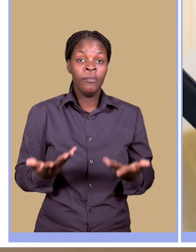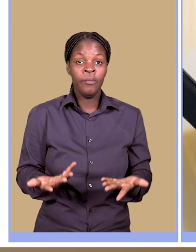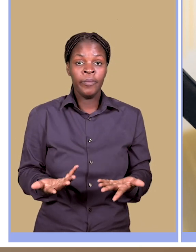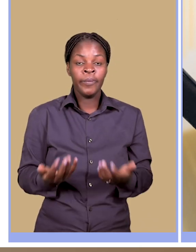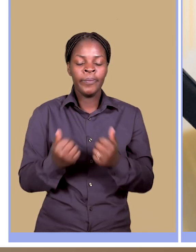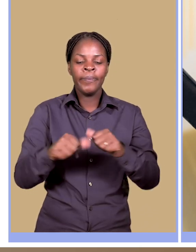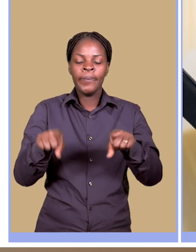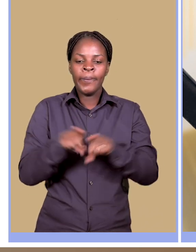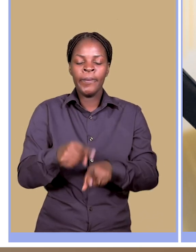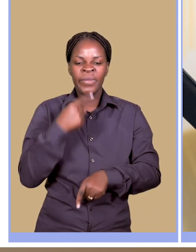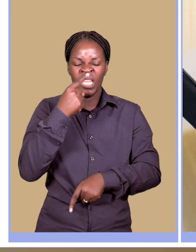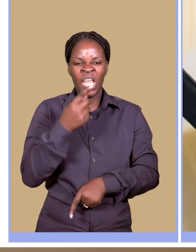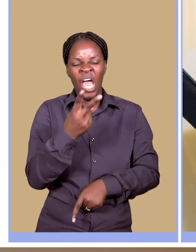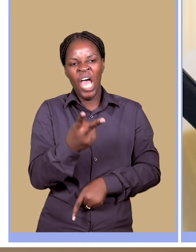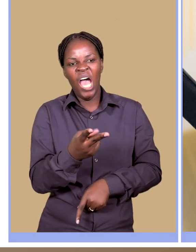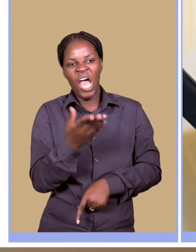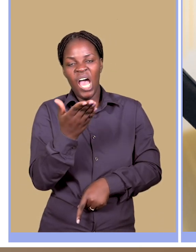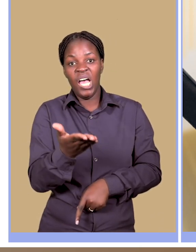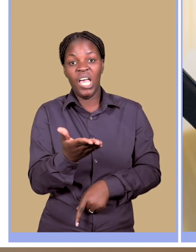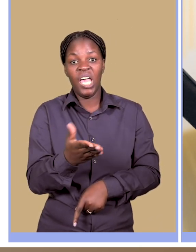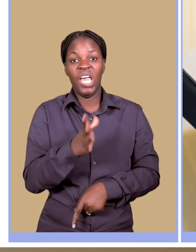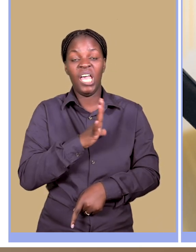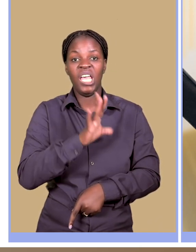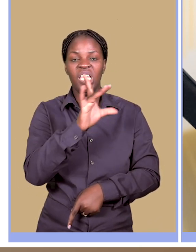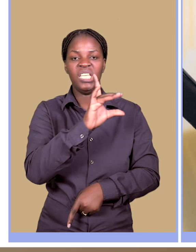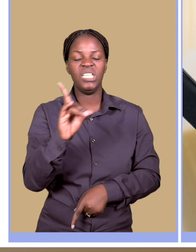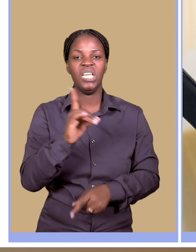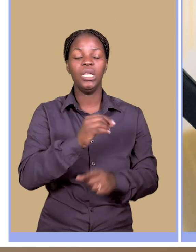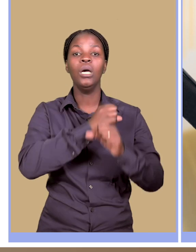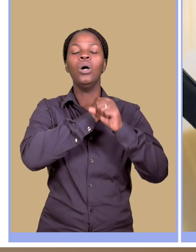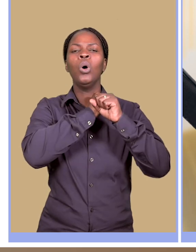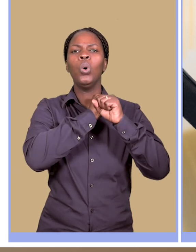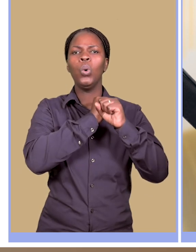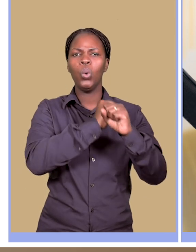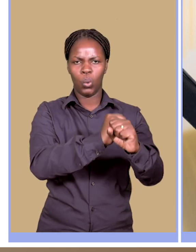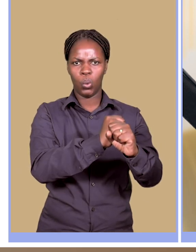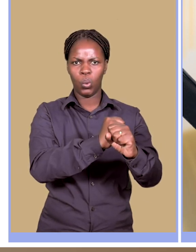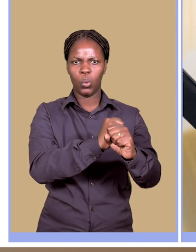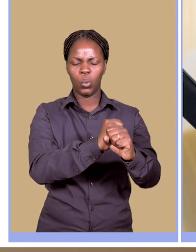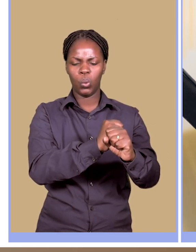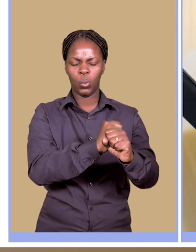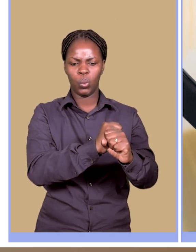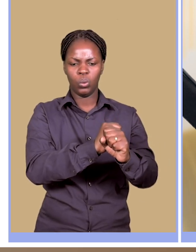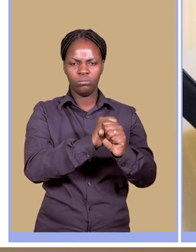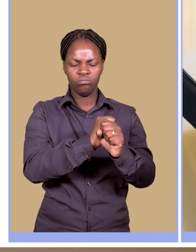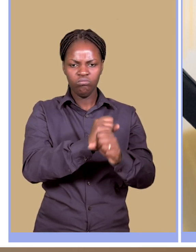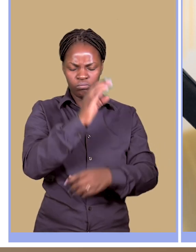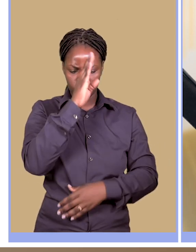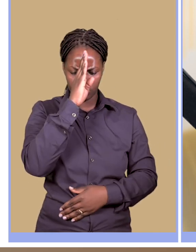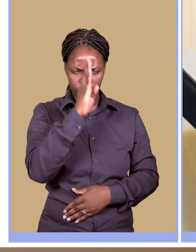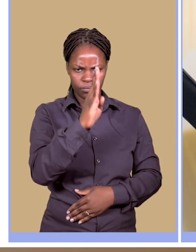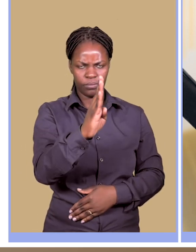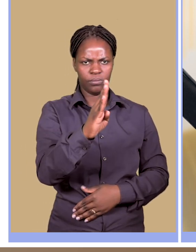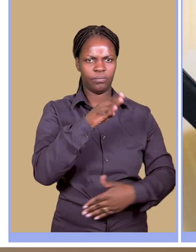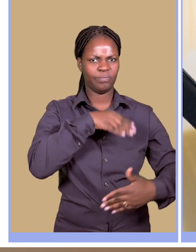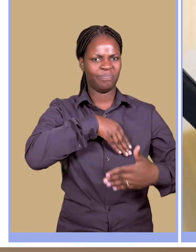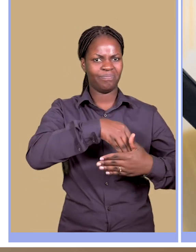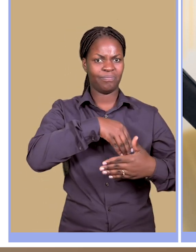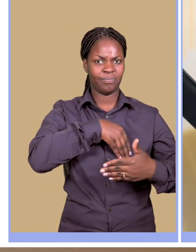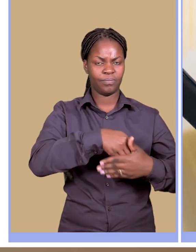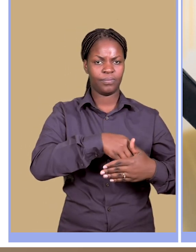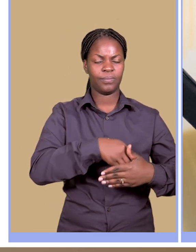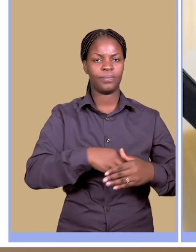colocar as pessoas com deficiência que, porque têm deficiência, é obrigada a seguir um padrão de comportamento, vamos